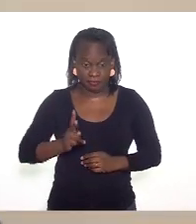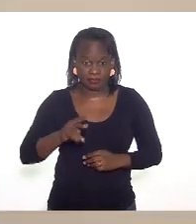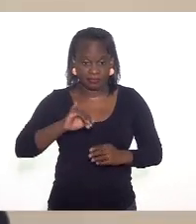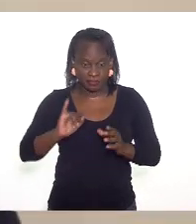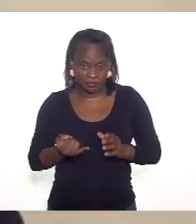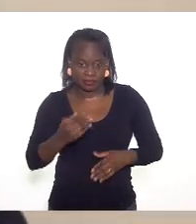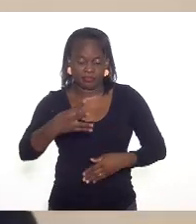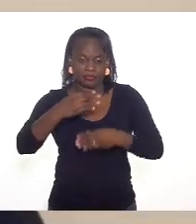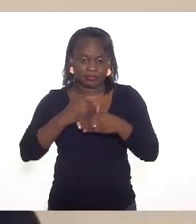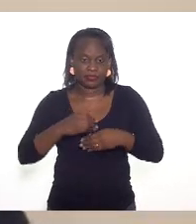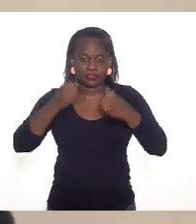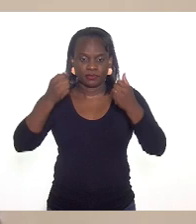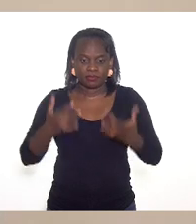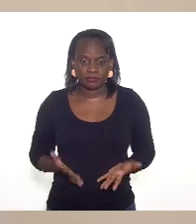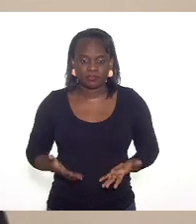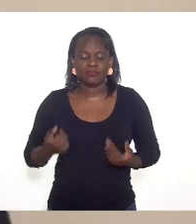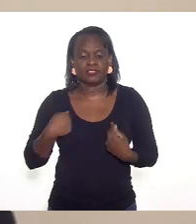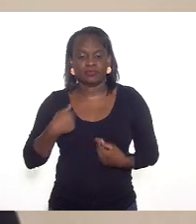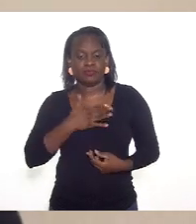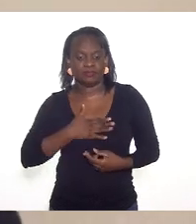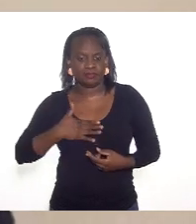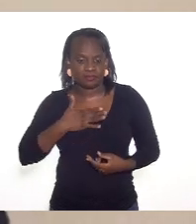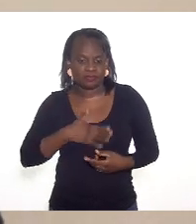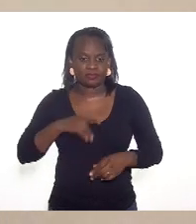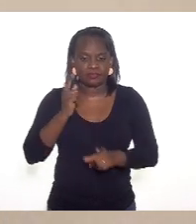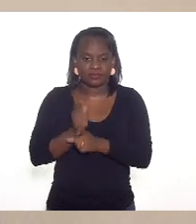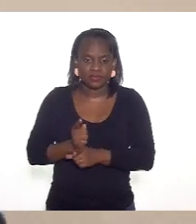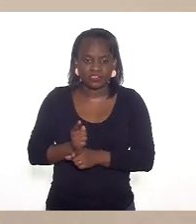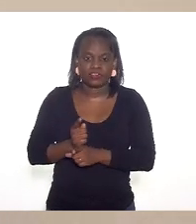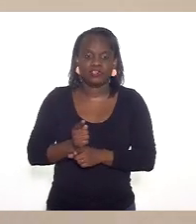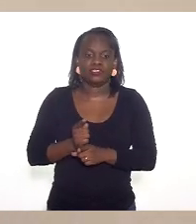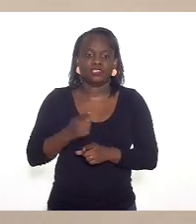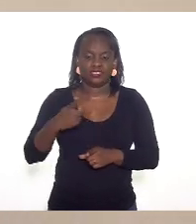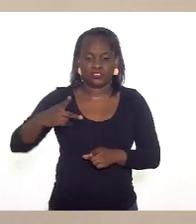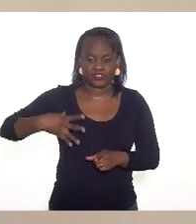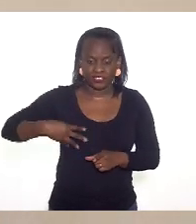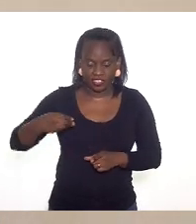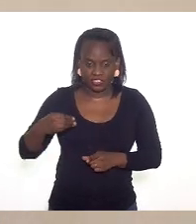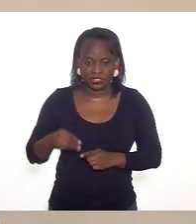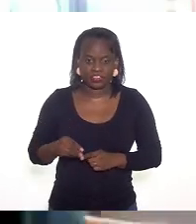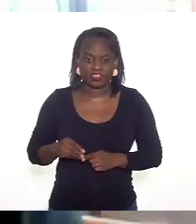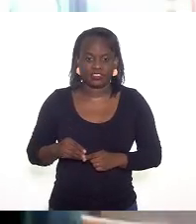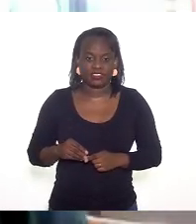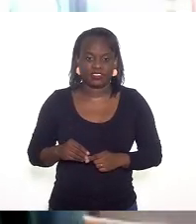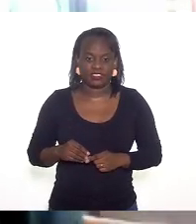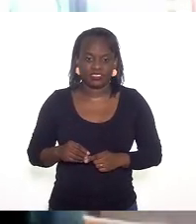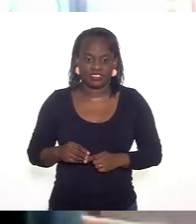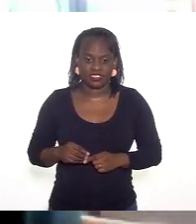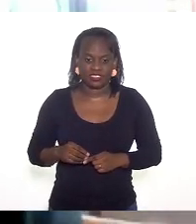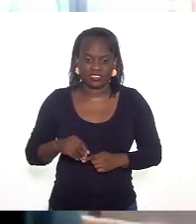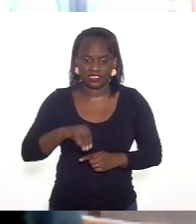deixa, incontível prazer de encontrar no Palácio seu filho. O Zé Luiz.